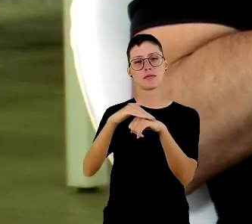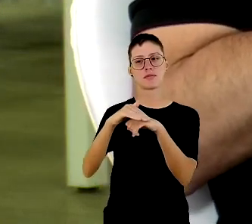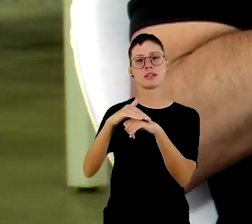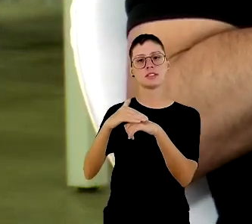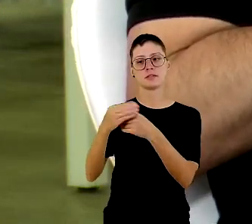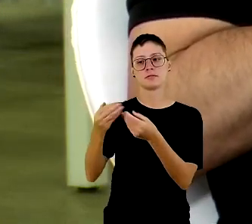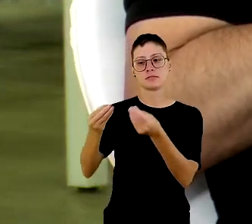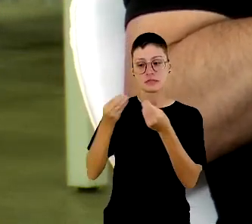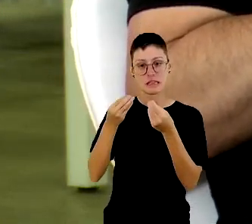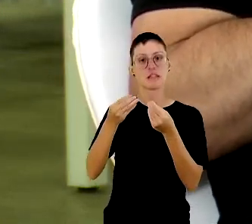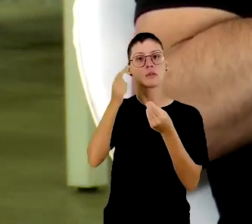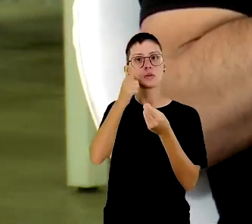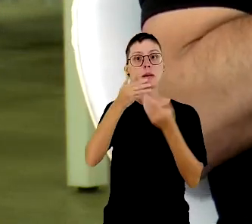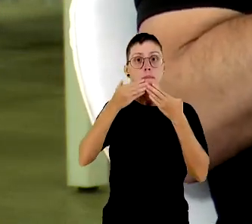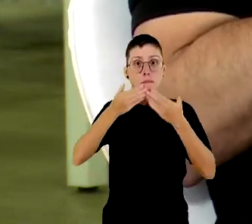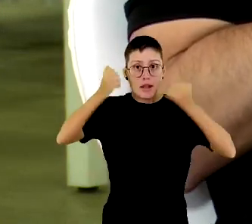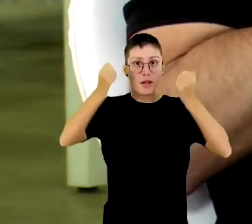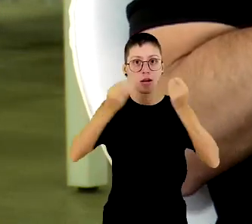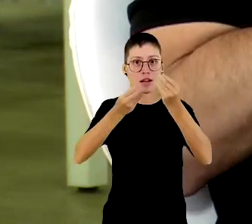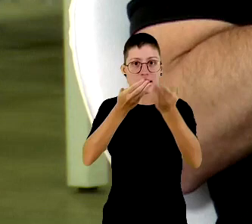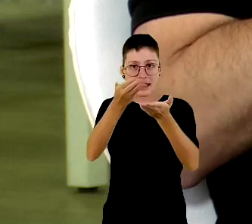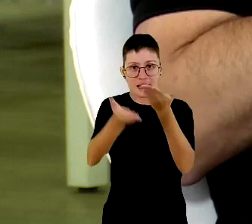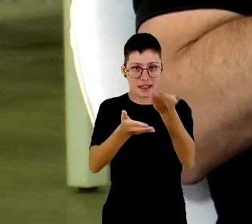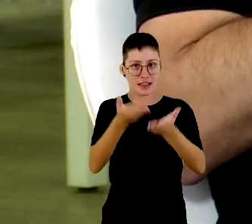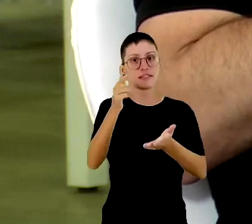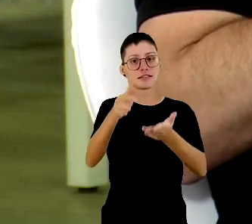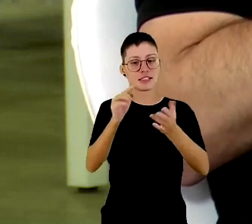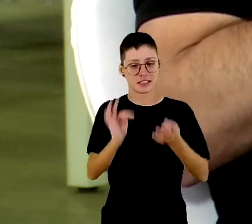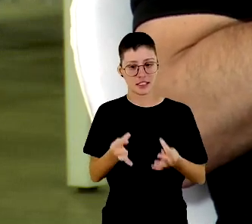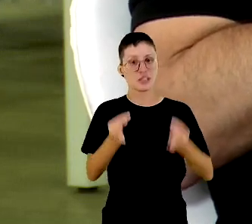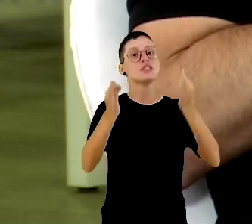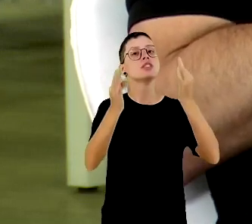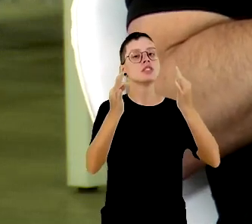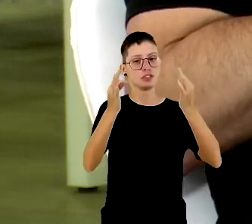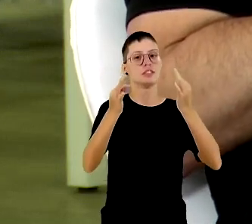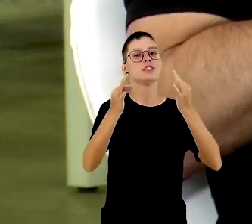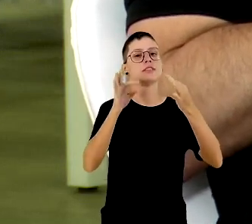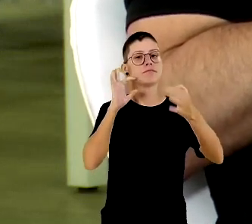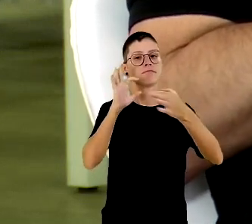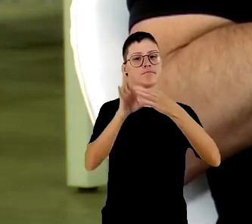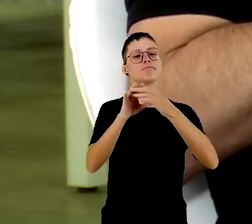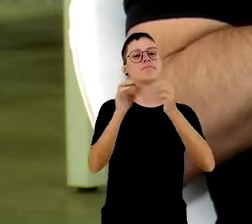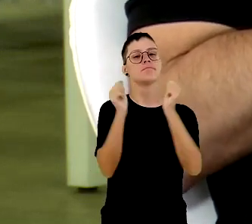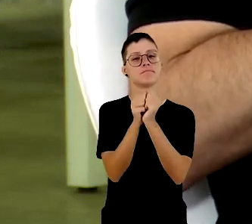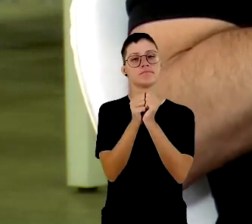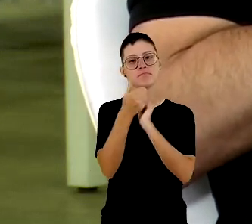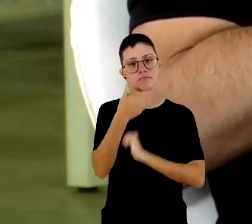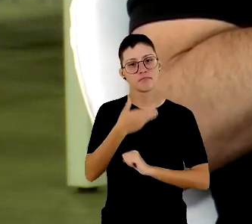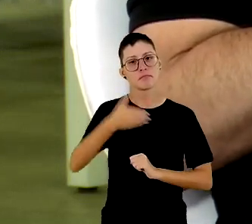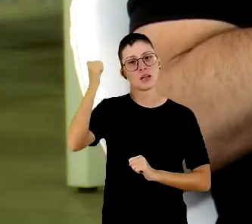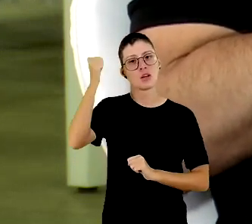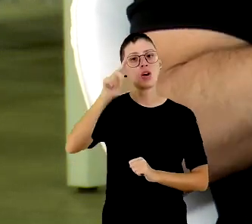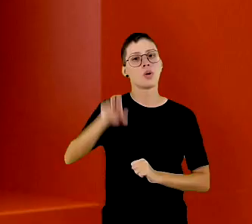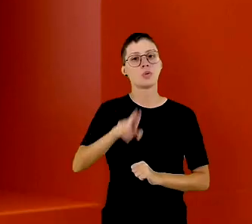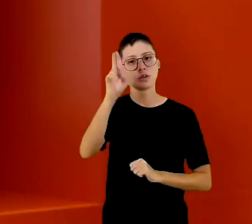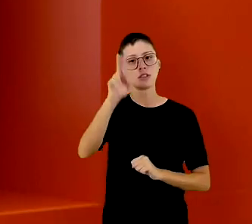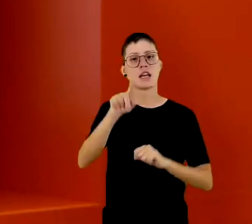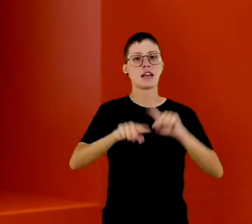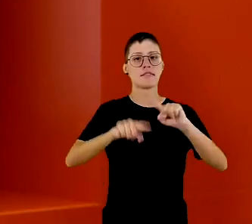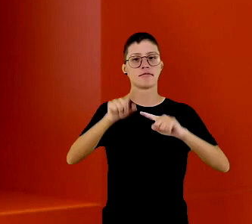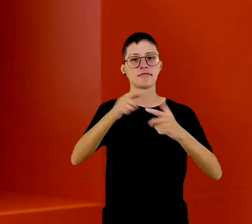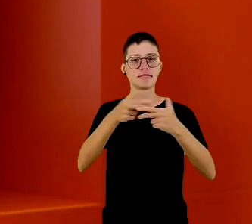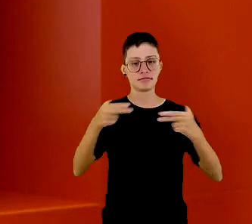atender melhor. Então, a tecnologia vem se unir aí a uma forma de atender diferente e uma forma de levar um serviço melhor para o consumidor. Perfeito.